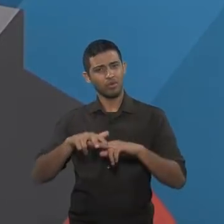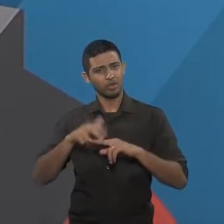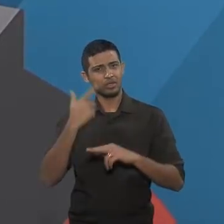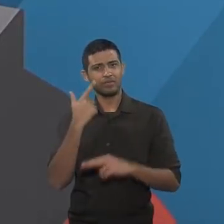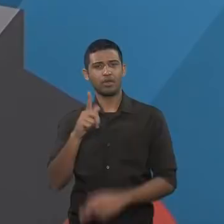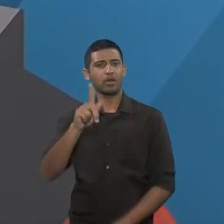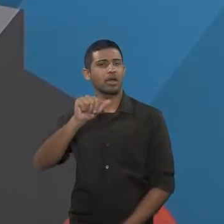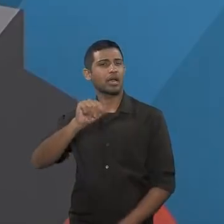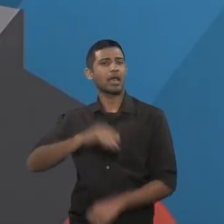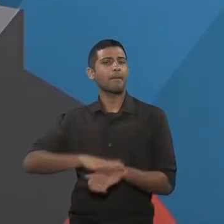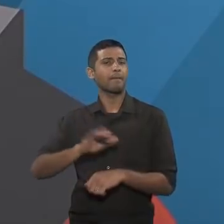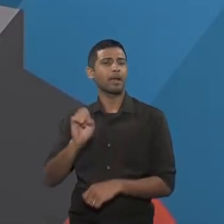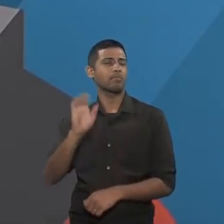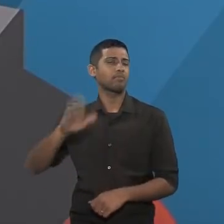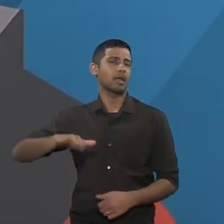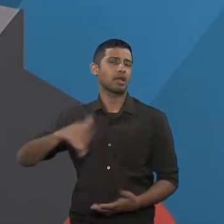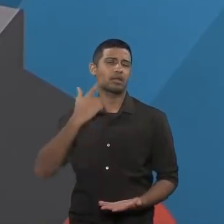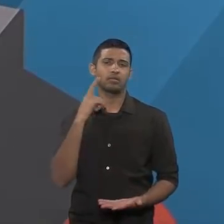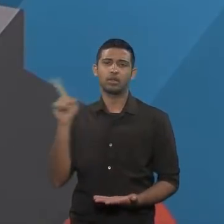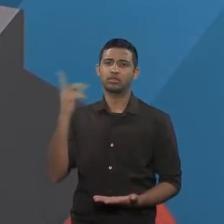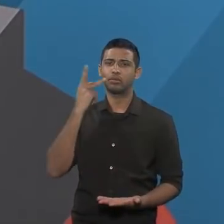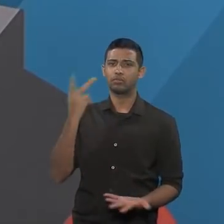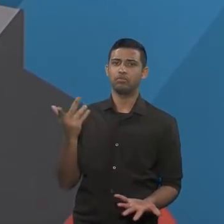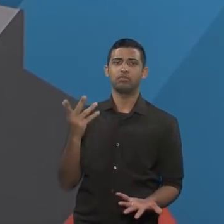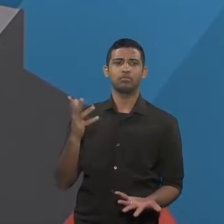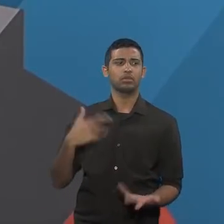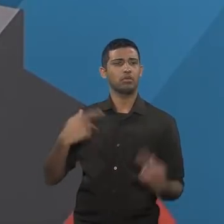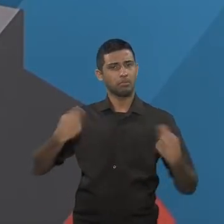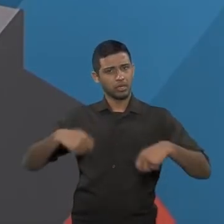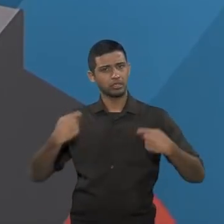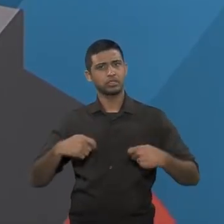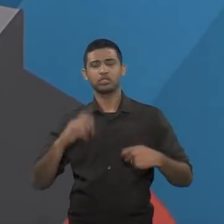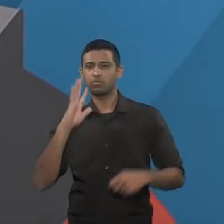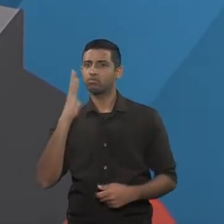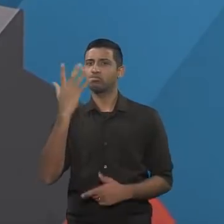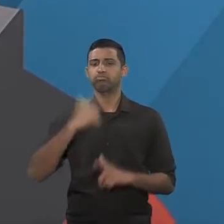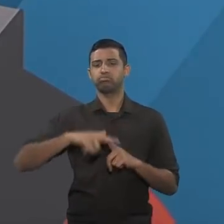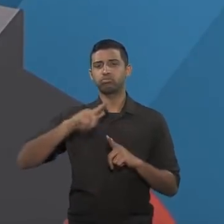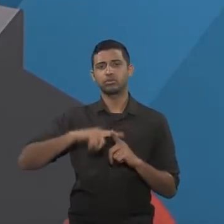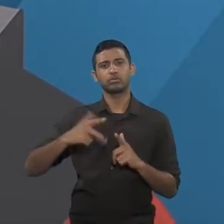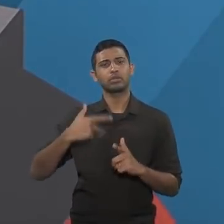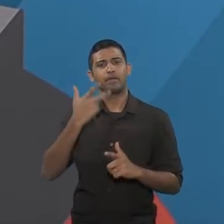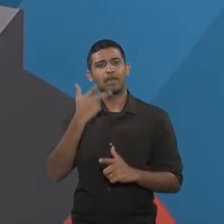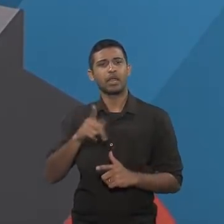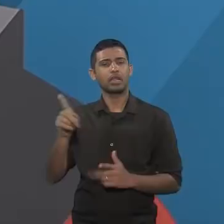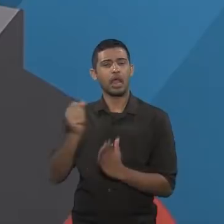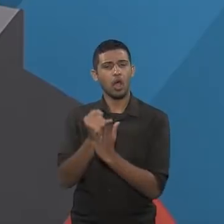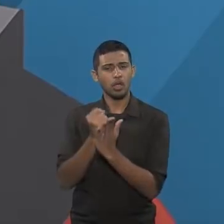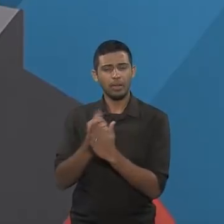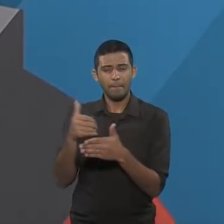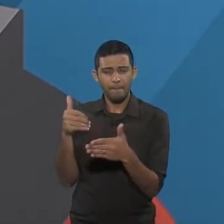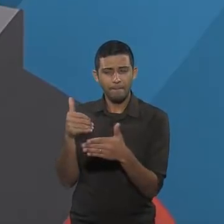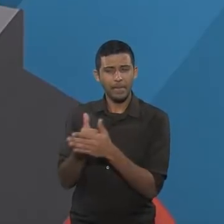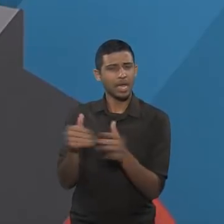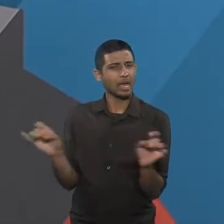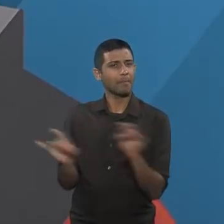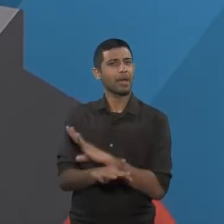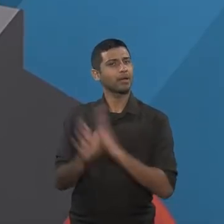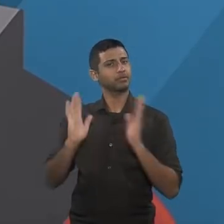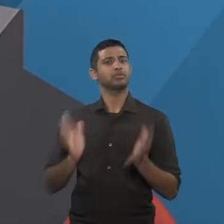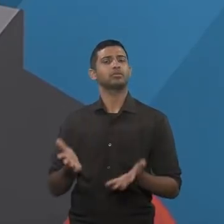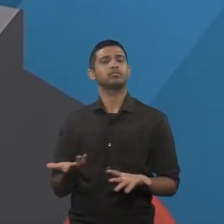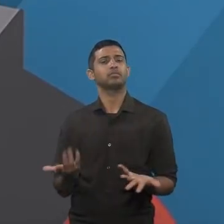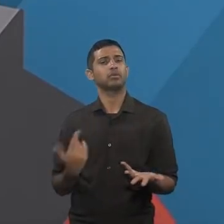barato. Só que ou resolve esse problema de uma vez por todas, que diz que o contrato está pronto de acabar, está